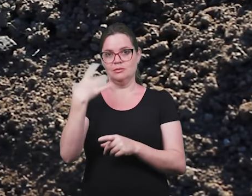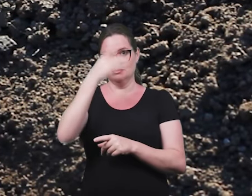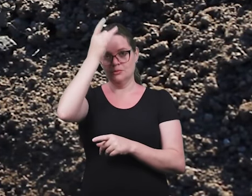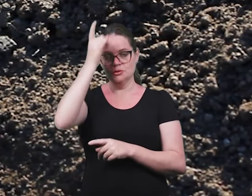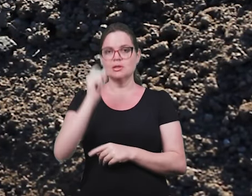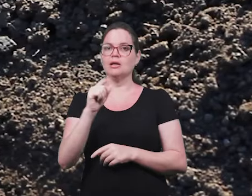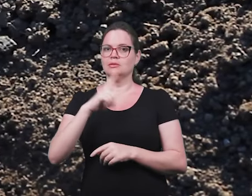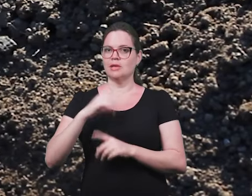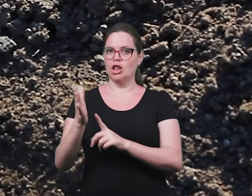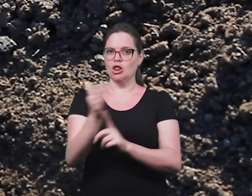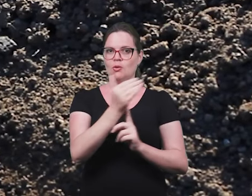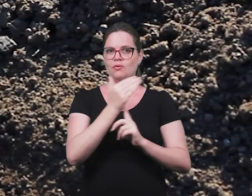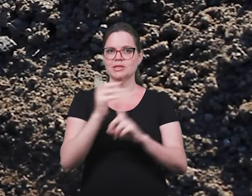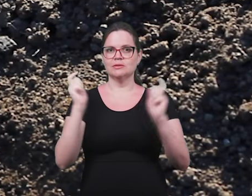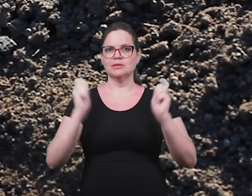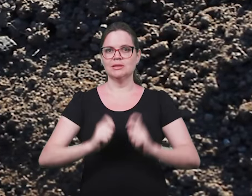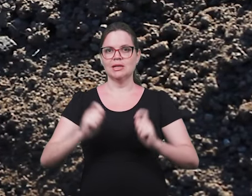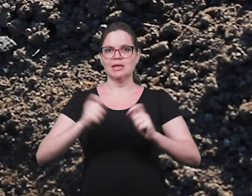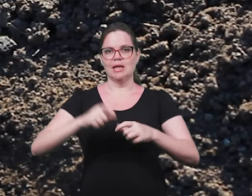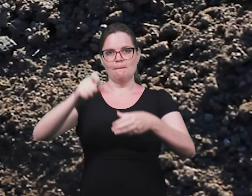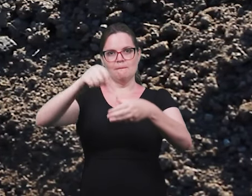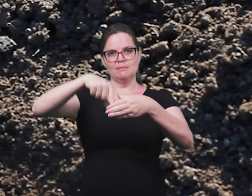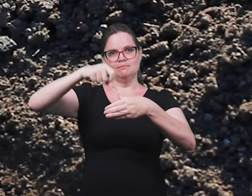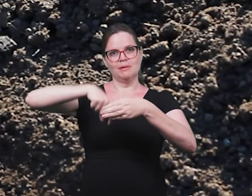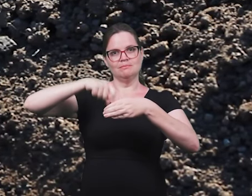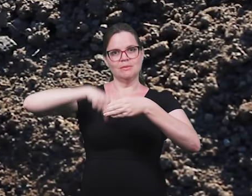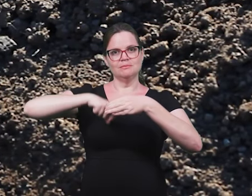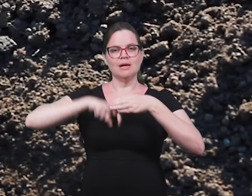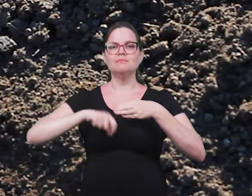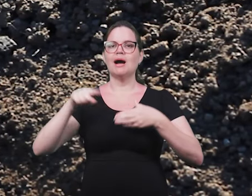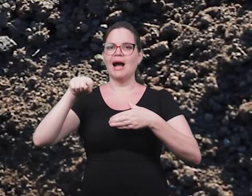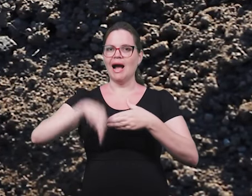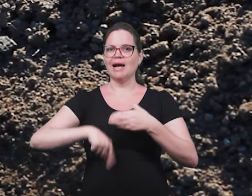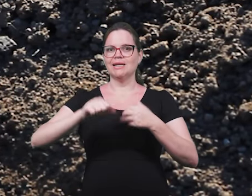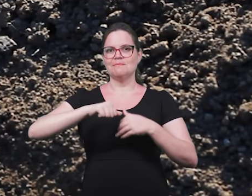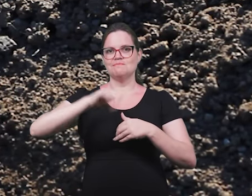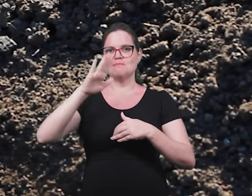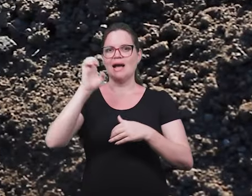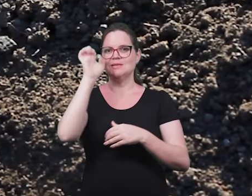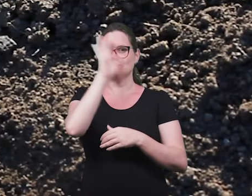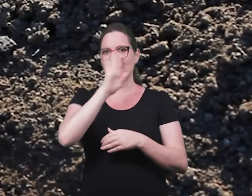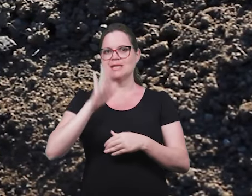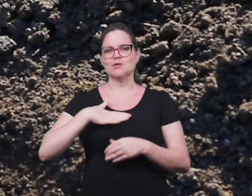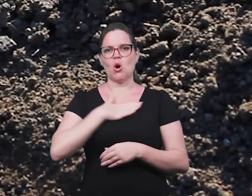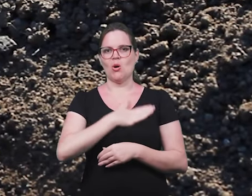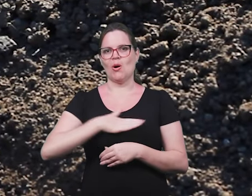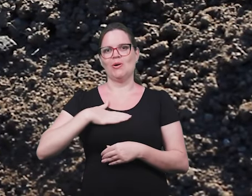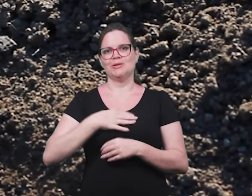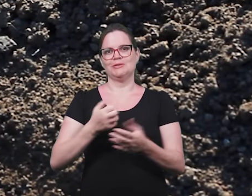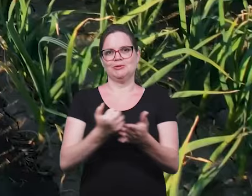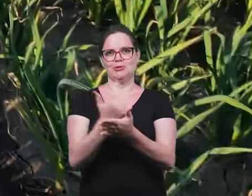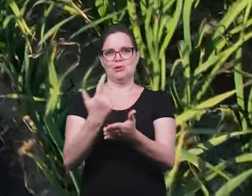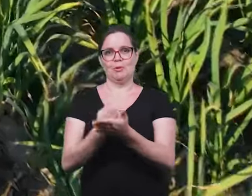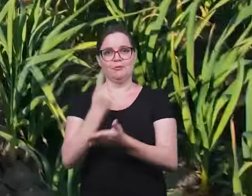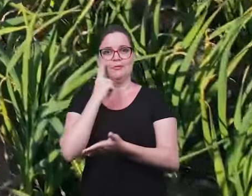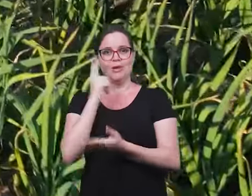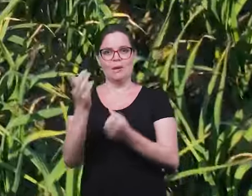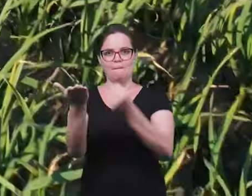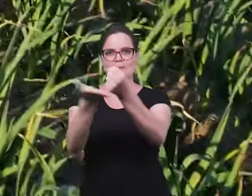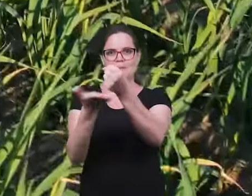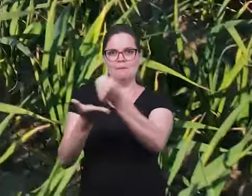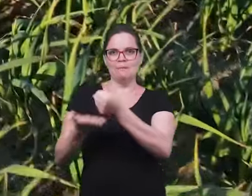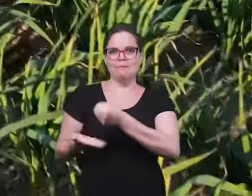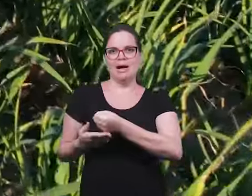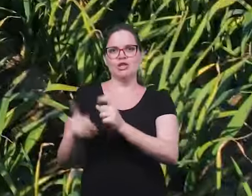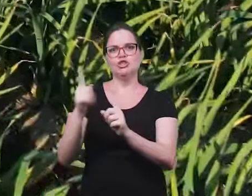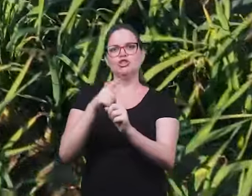está transformando o cultivo de um dos temperos mais populares do Brasil. Produtores do estado já começaram a colher as primeiras safras